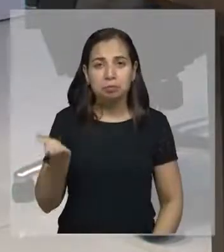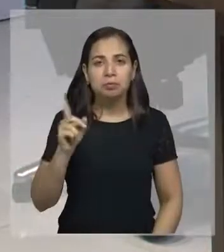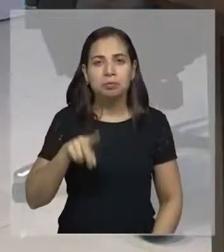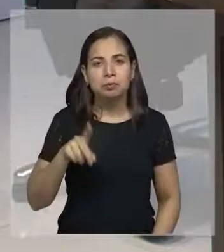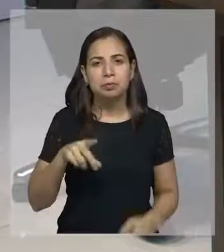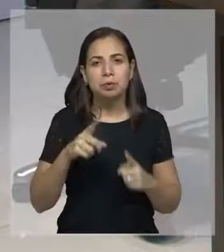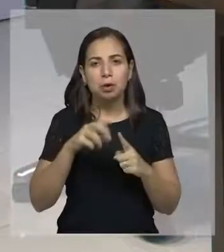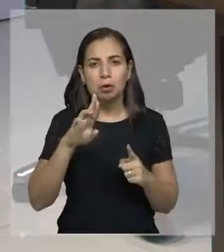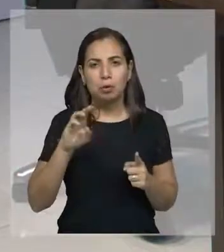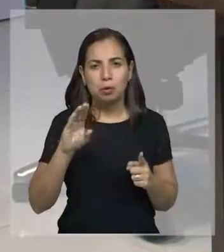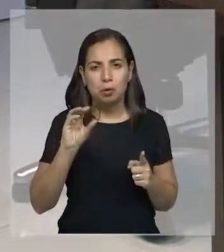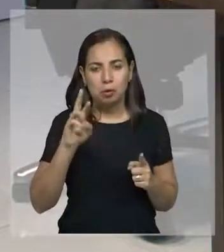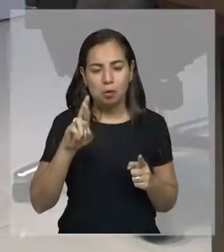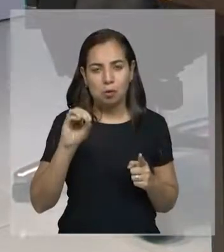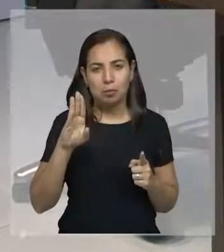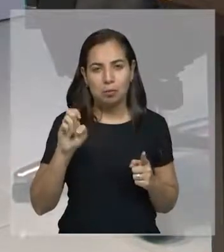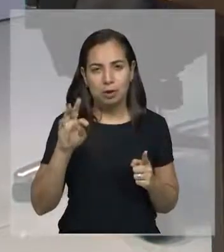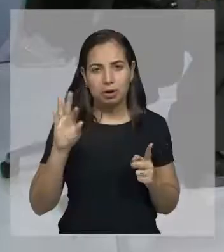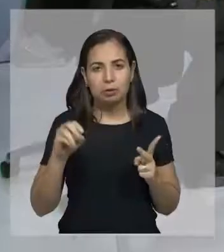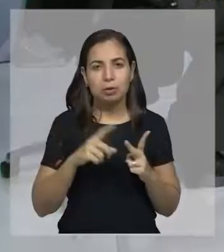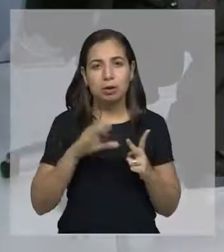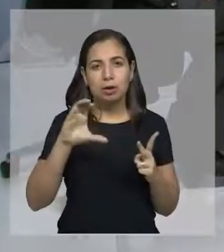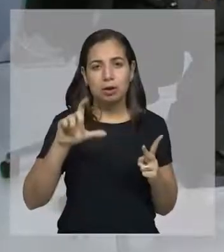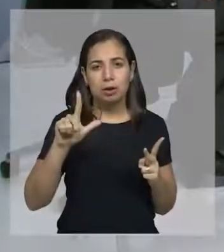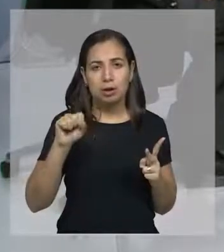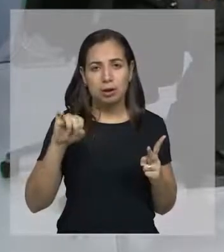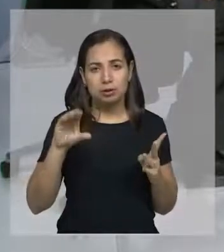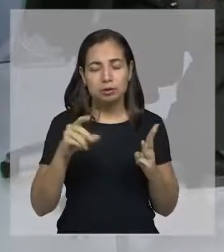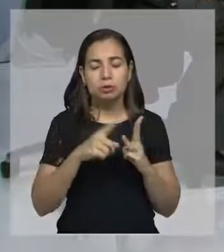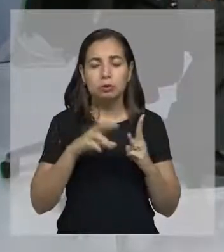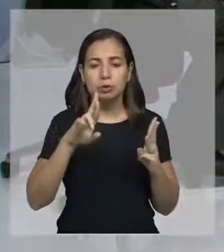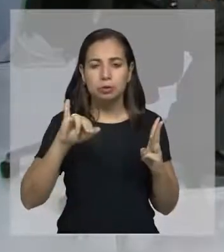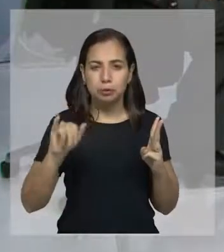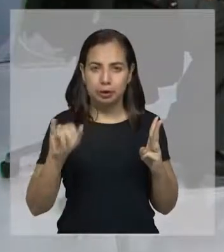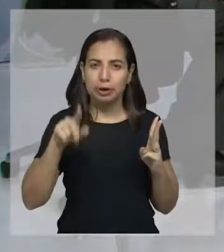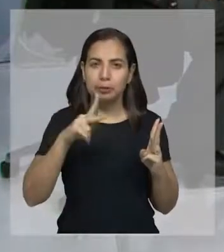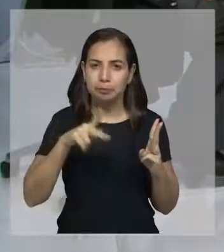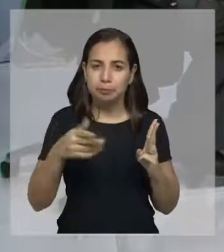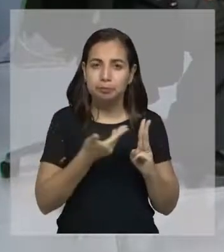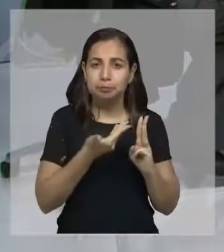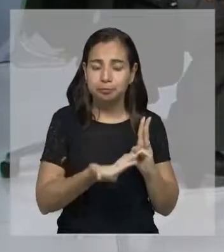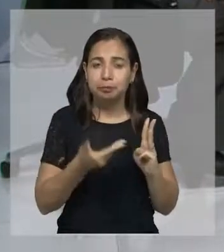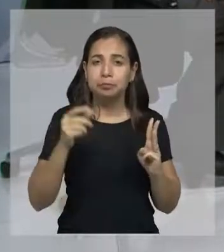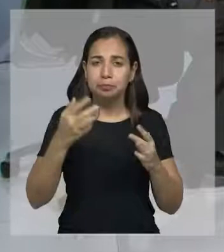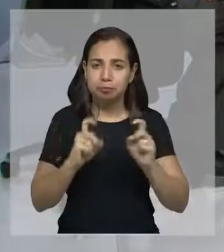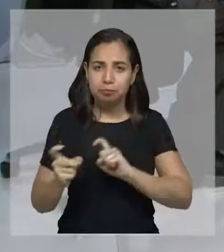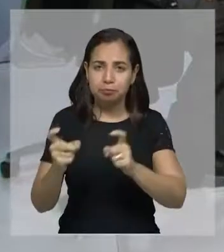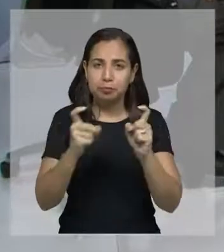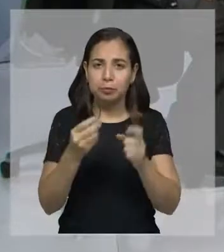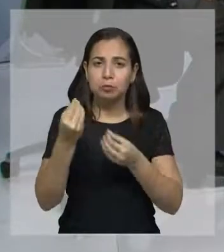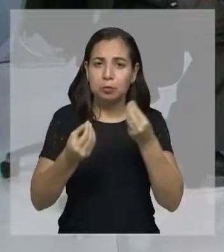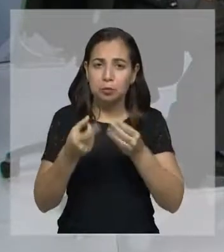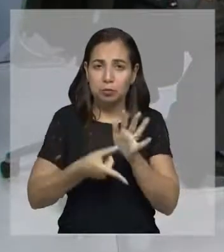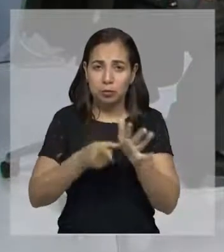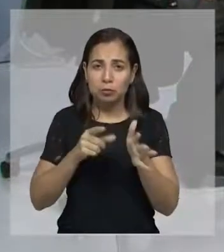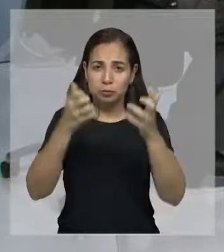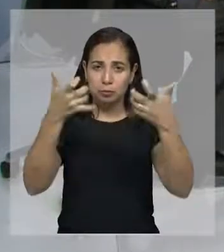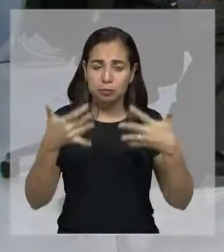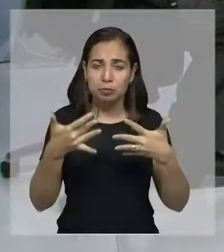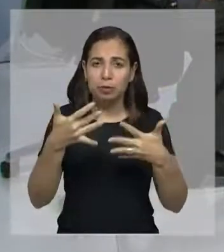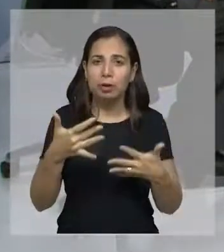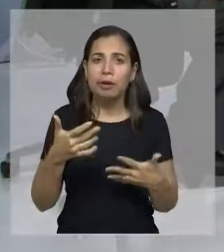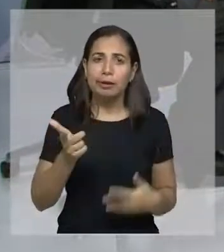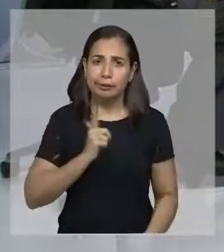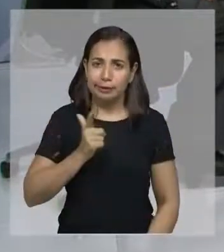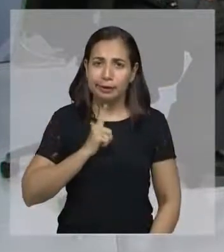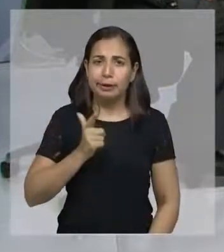Rodrigues, Clésio Arruda e Rui Martinho Rodrigues. Como eu disse no bloco anterior, como tudo que está ruim pode ficar ainda um pouco pior, eu vou tentar